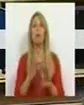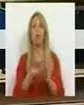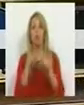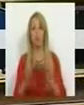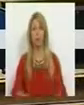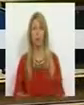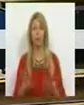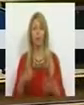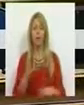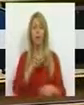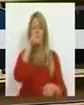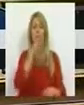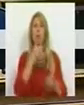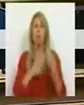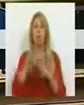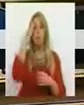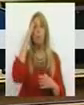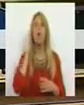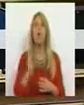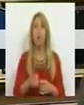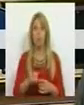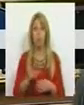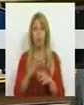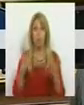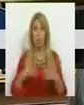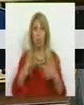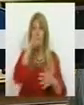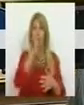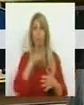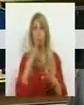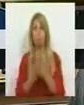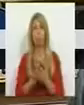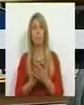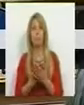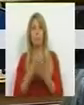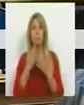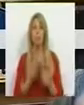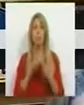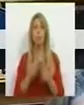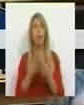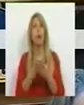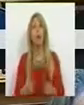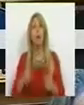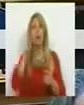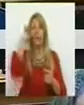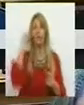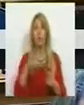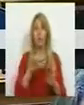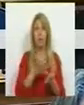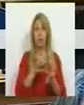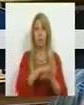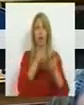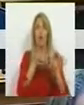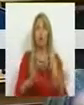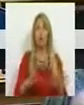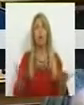é: o que é que está previsto, além deste Orçamento de Estado, para ajudar a suprir as dificuldades do Centro Hospital do Médio Tejo? E já agora, o que é que vai